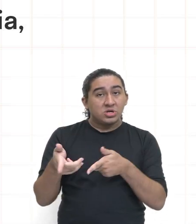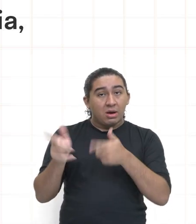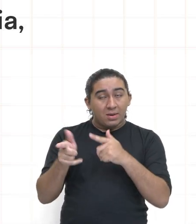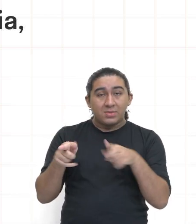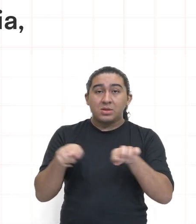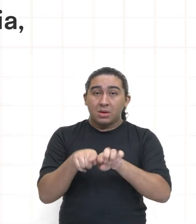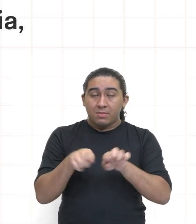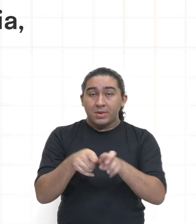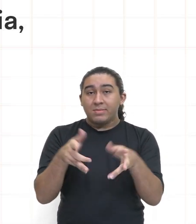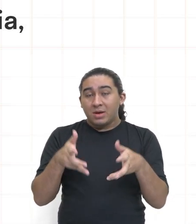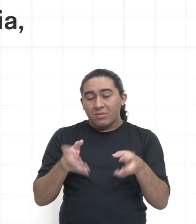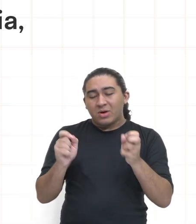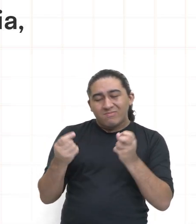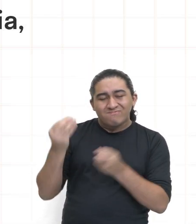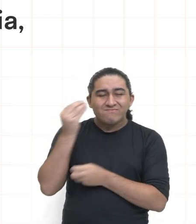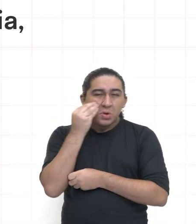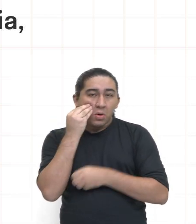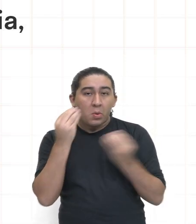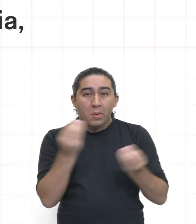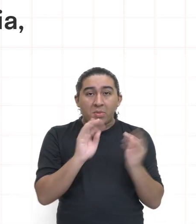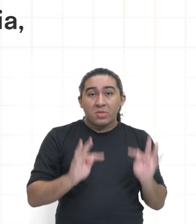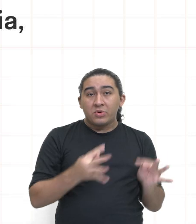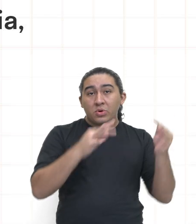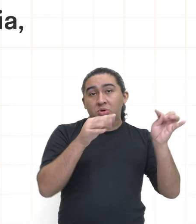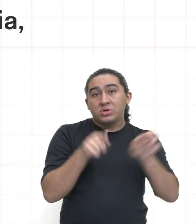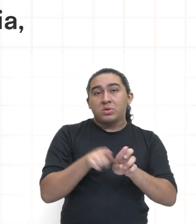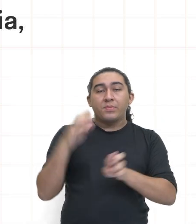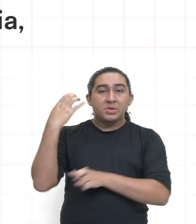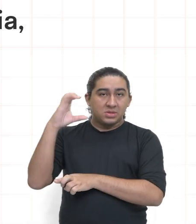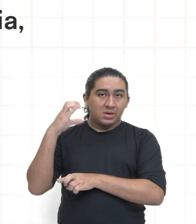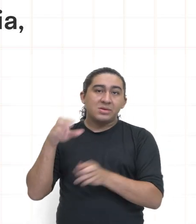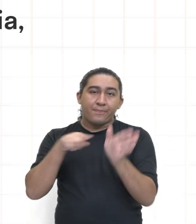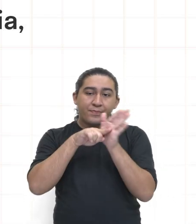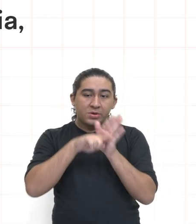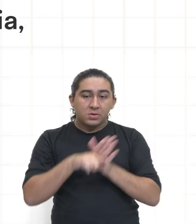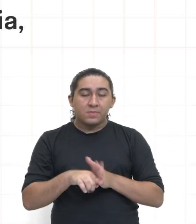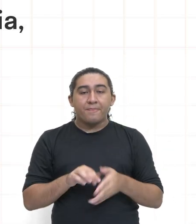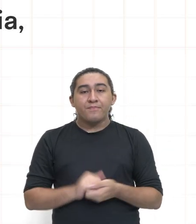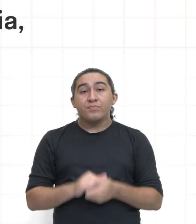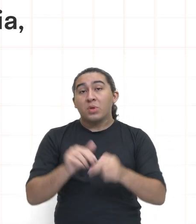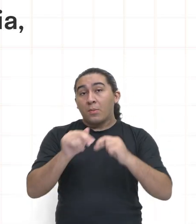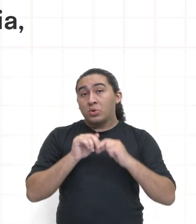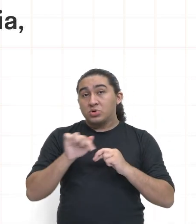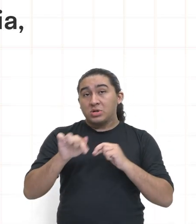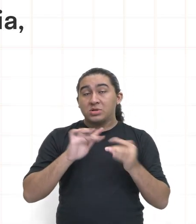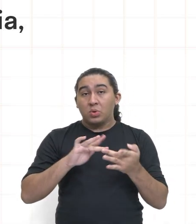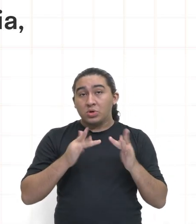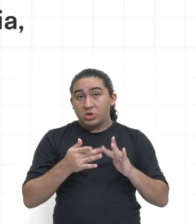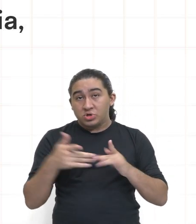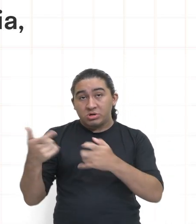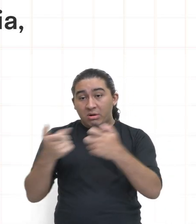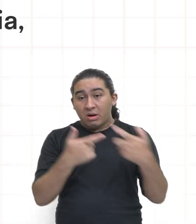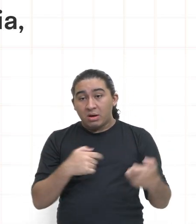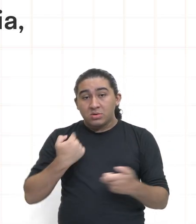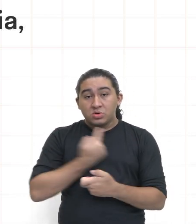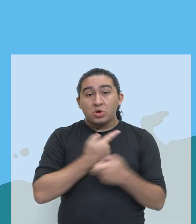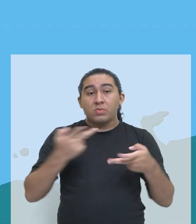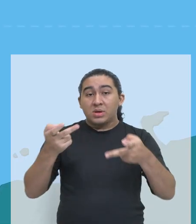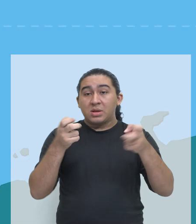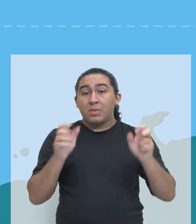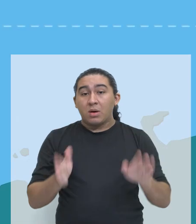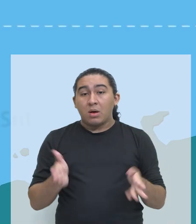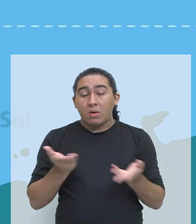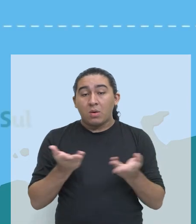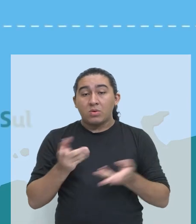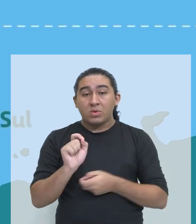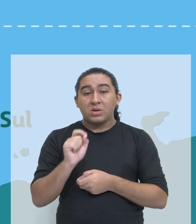desenvolver principalmente a questão tecnológica e também da ciência. Nesse contexto de Guerra Fria, vamos observar